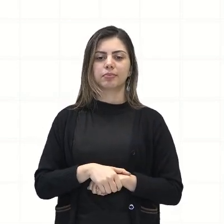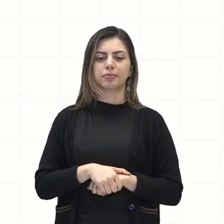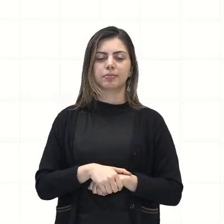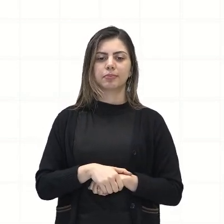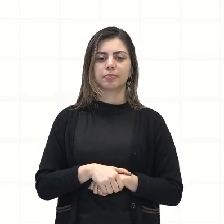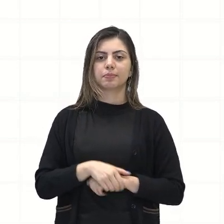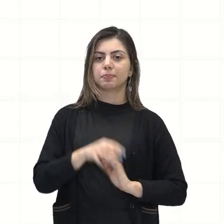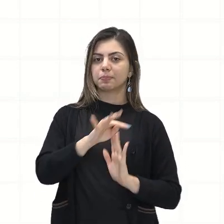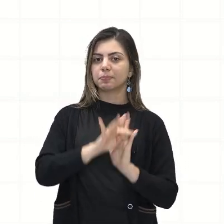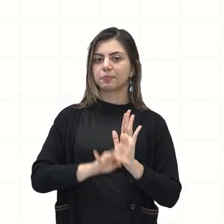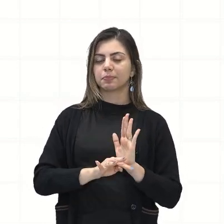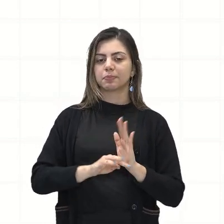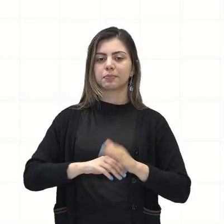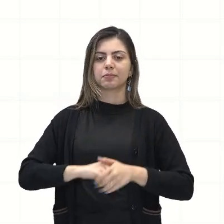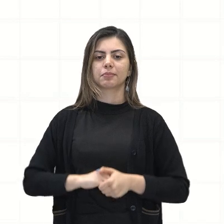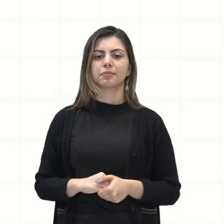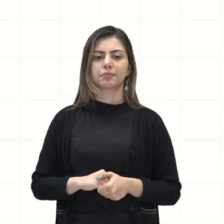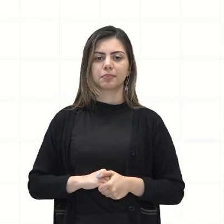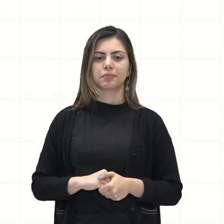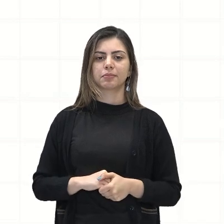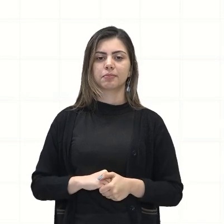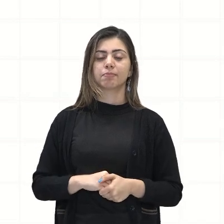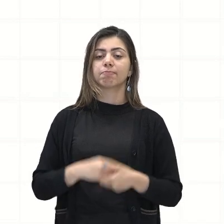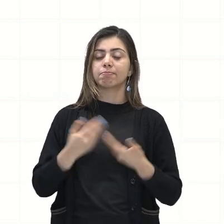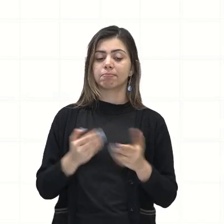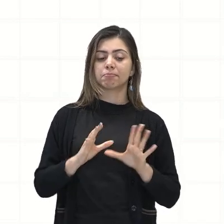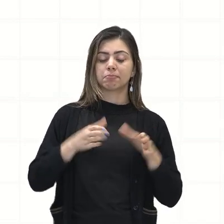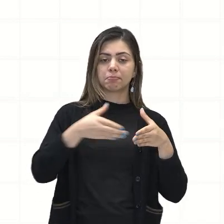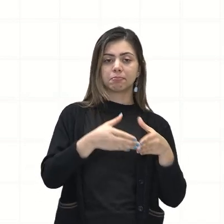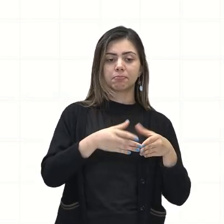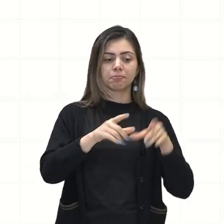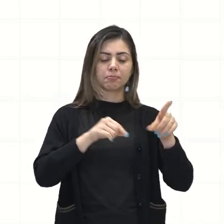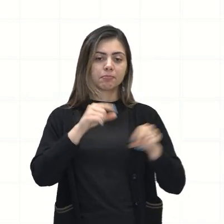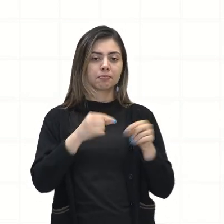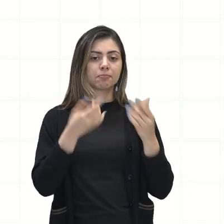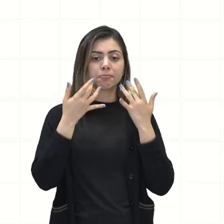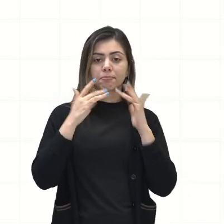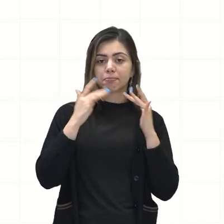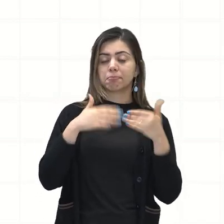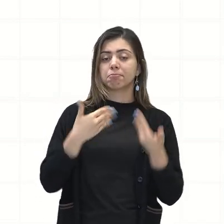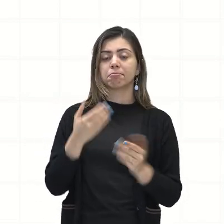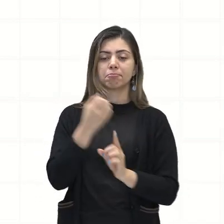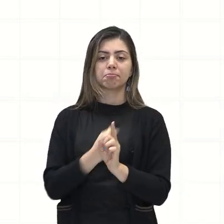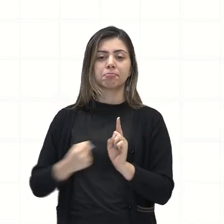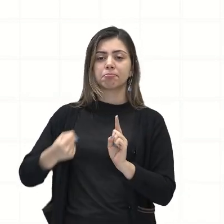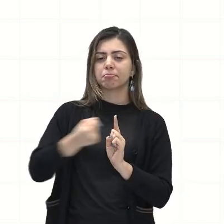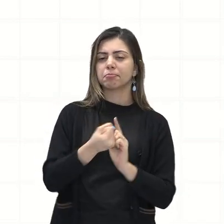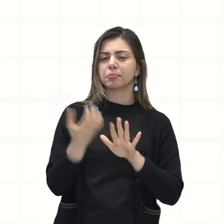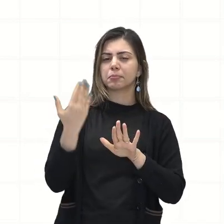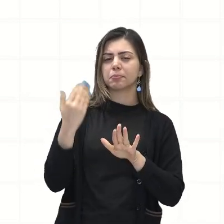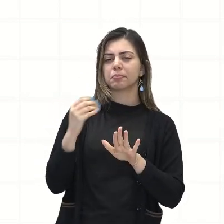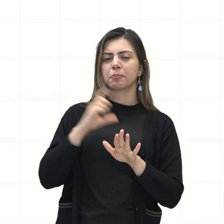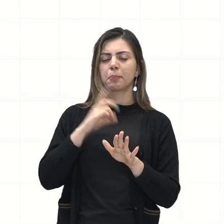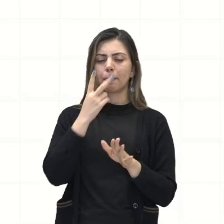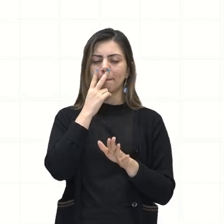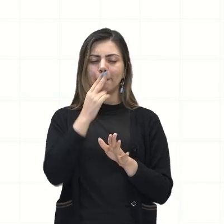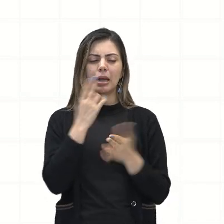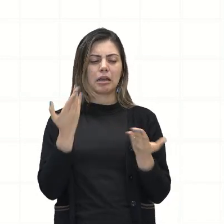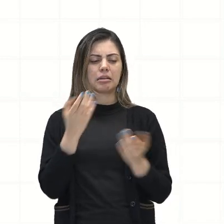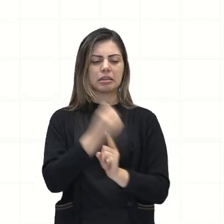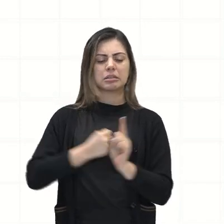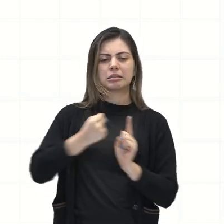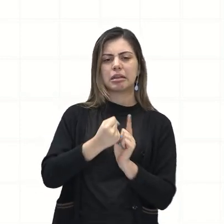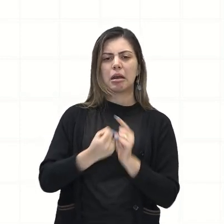Vamos ao texto, olha lá. A seleção natural, né, a sociedade era vista como um campo